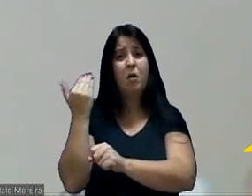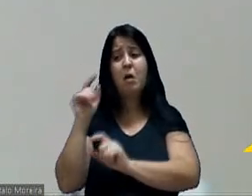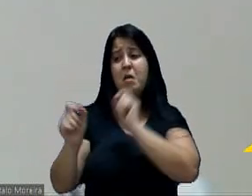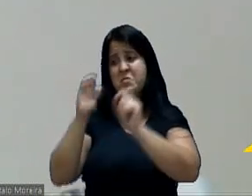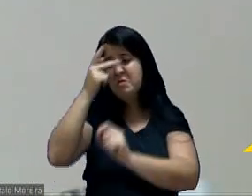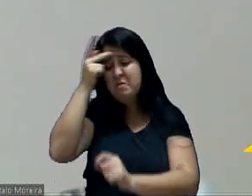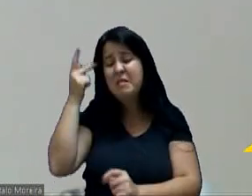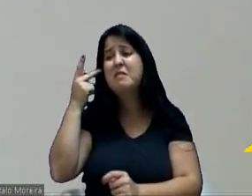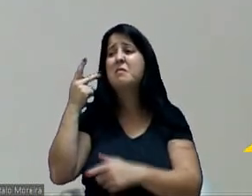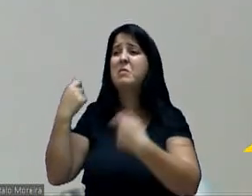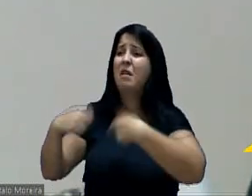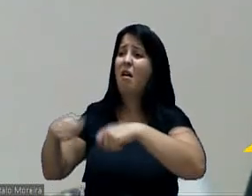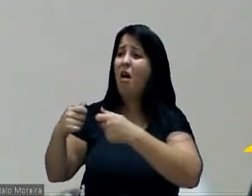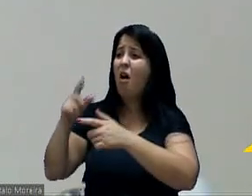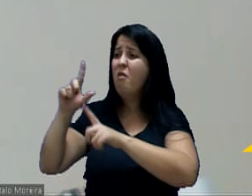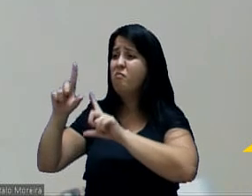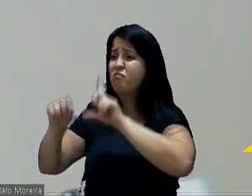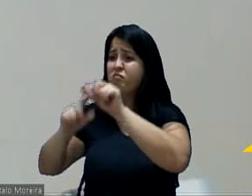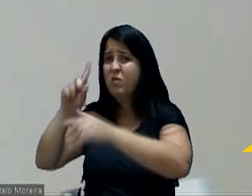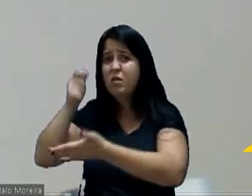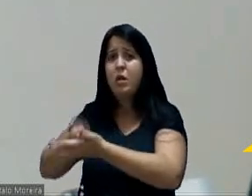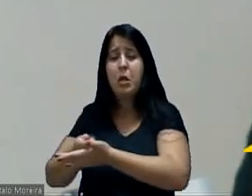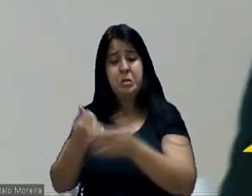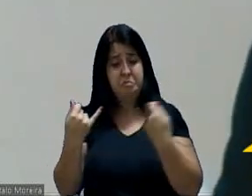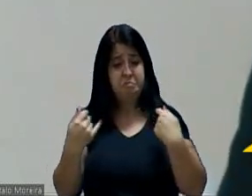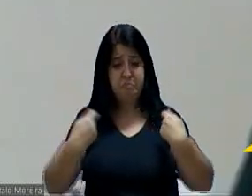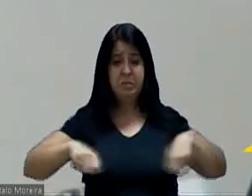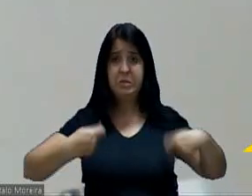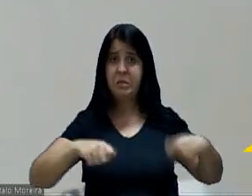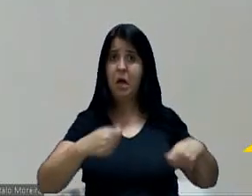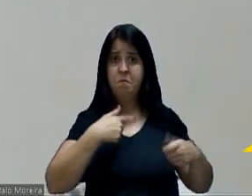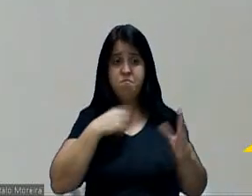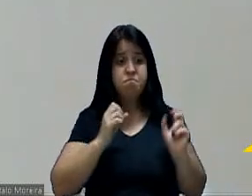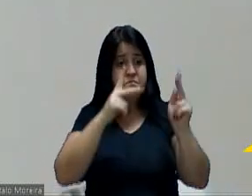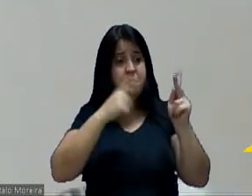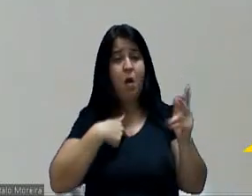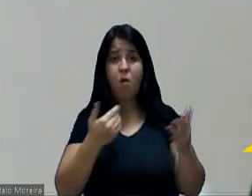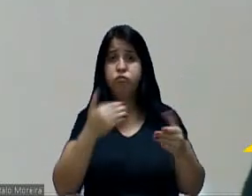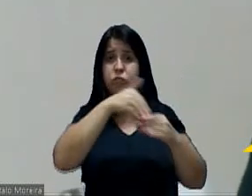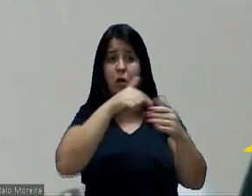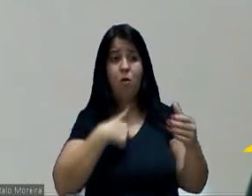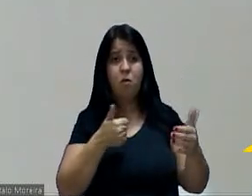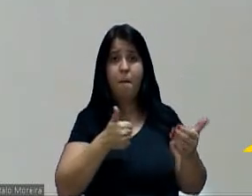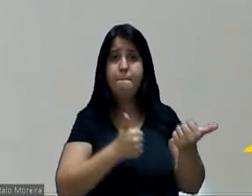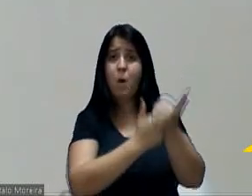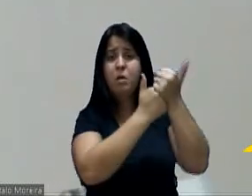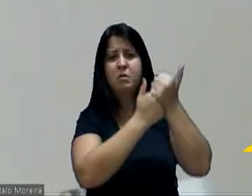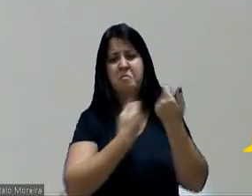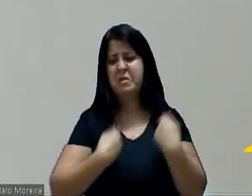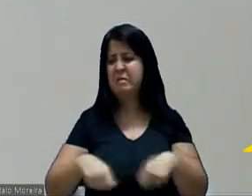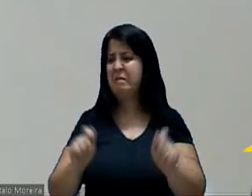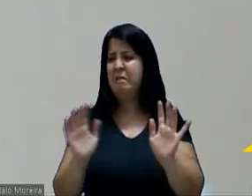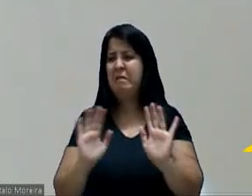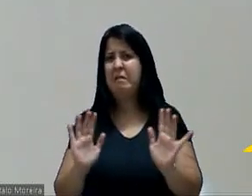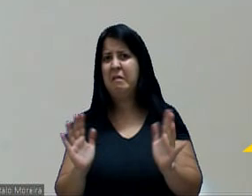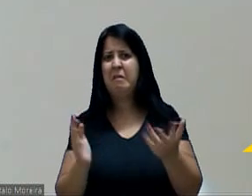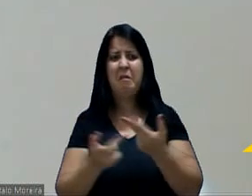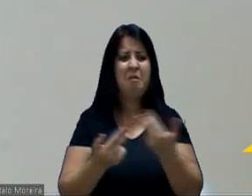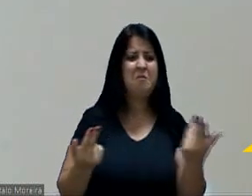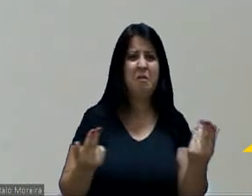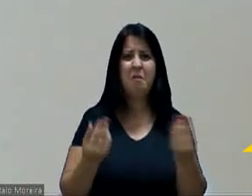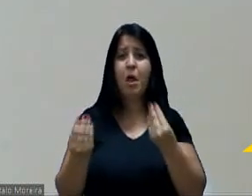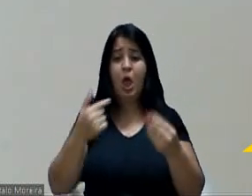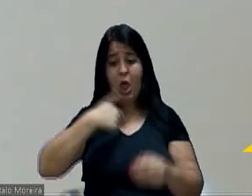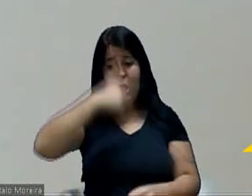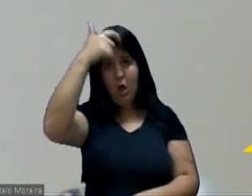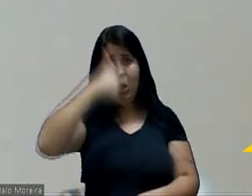apanhava. Se tiver que defender algo que eu acredito, eu defendo. Não importa se eu vou perder a eleição ou não. Estou aqui para defender as ideias de liberdade, de liberalismo. Estou aqui